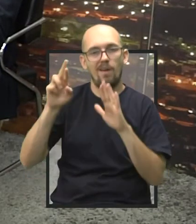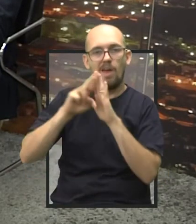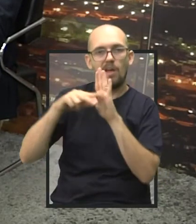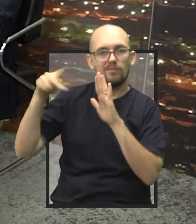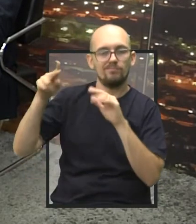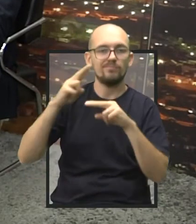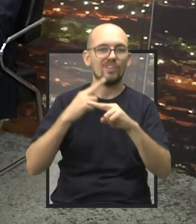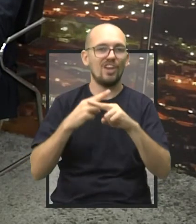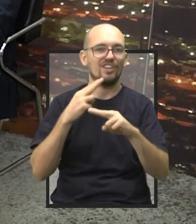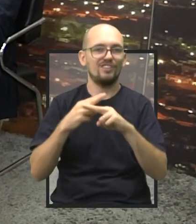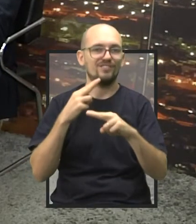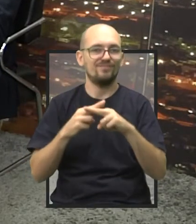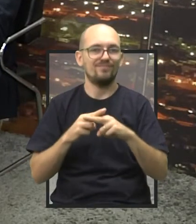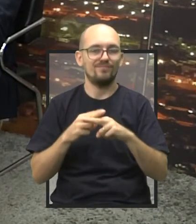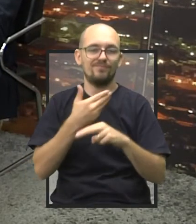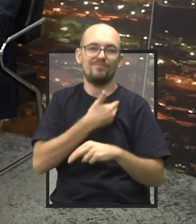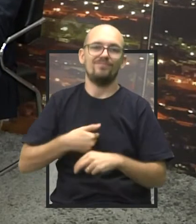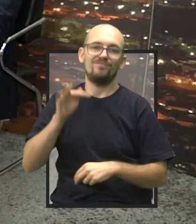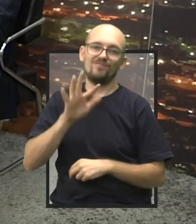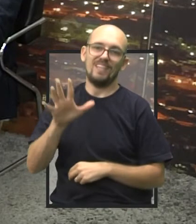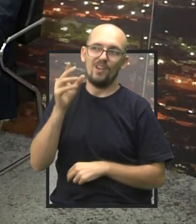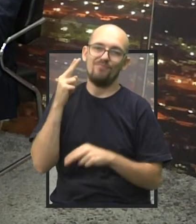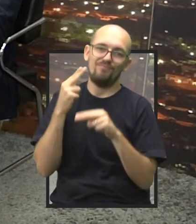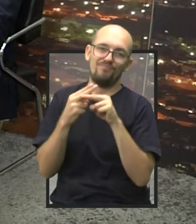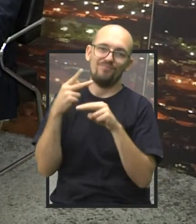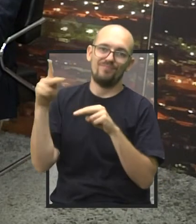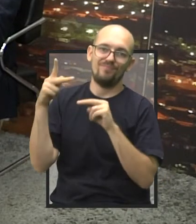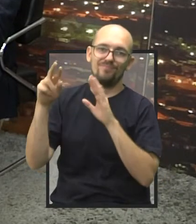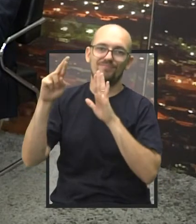Federal, né? Do governo federal, do Ministério